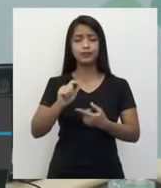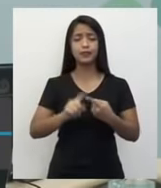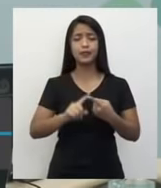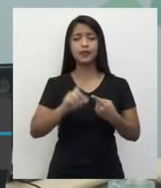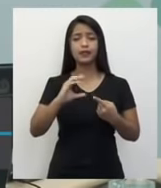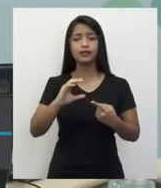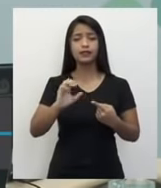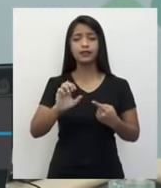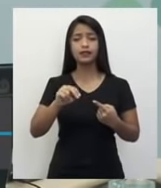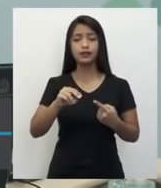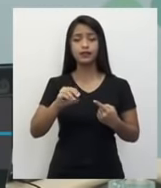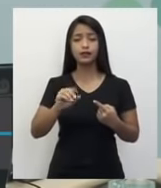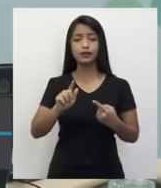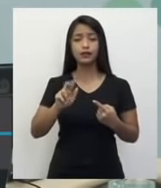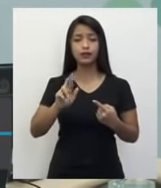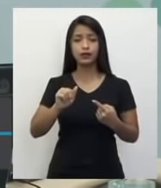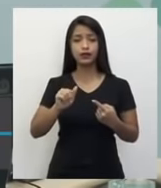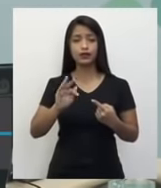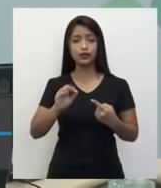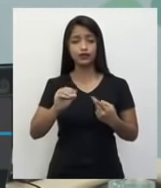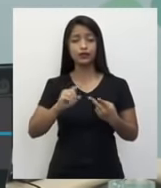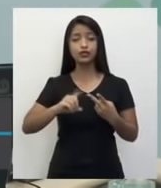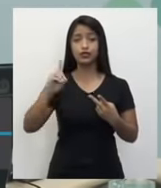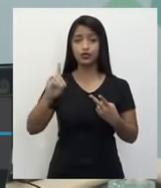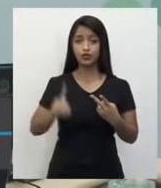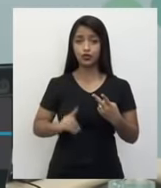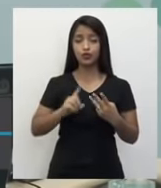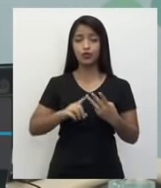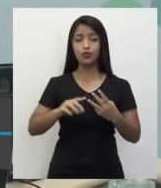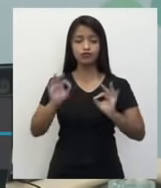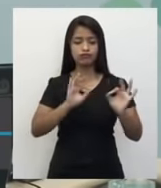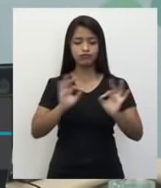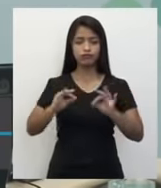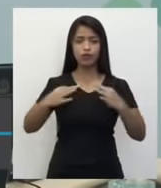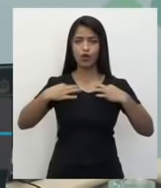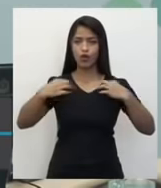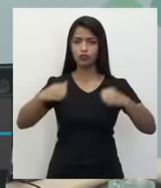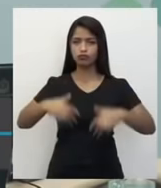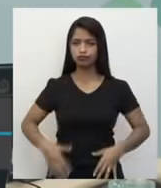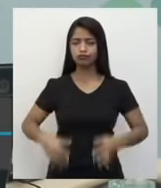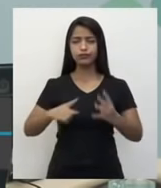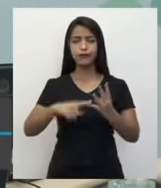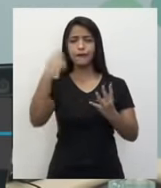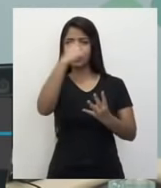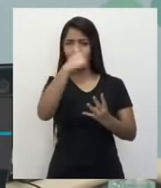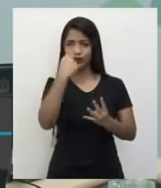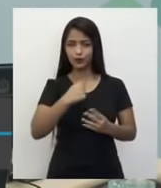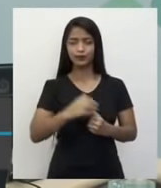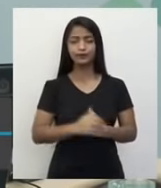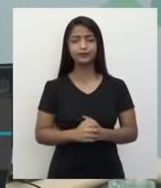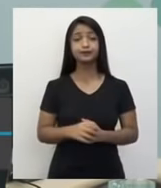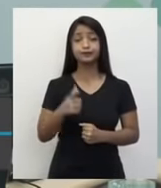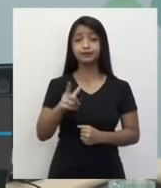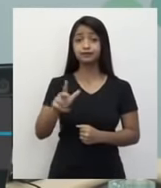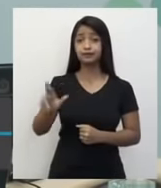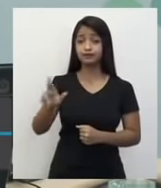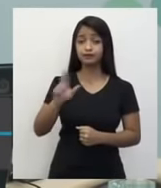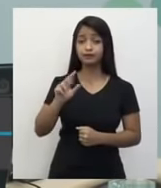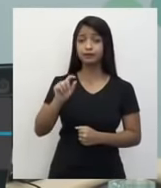diretor, figurinistas e maquiadores. A Rebeca citou palhaço, né? O clown, que é bem interessante,